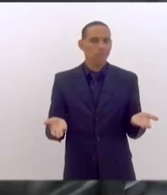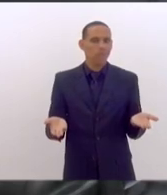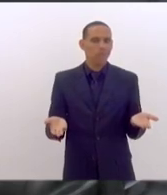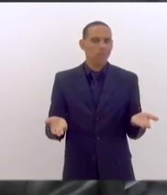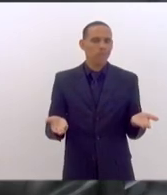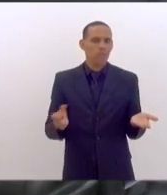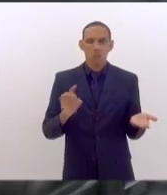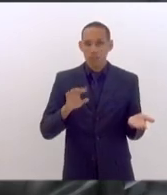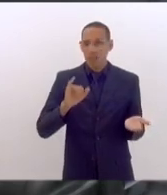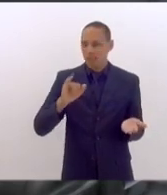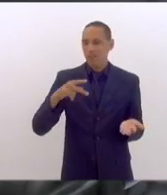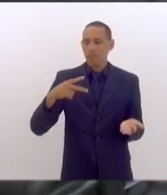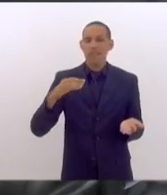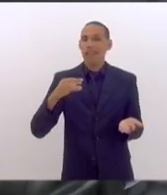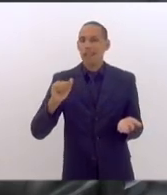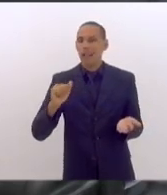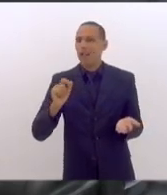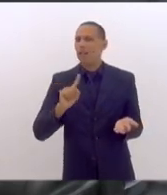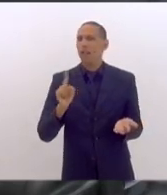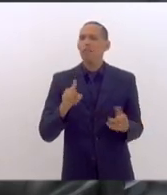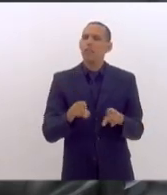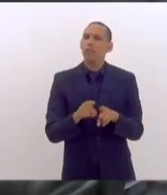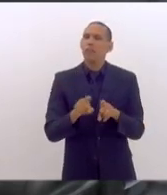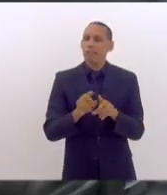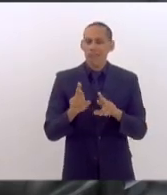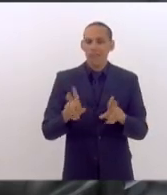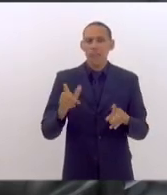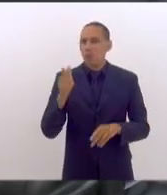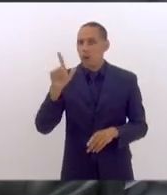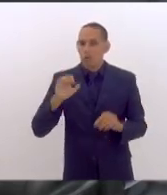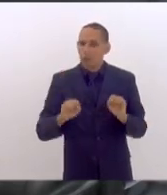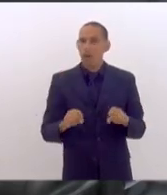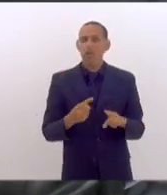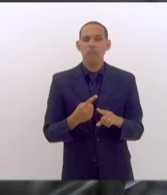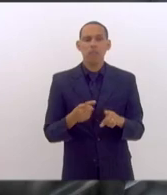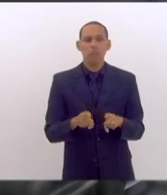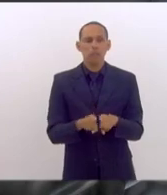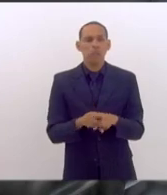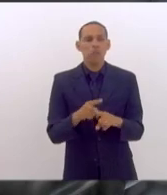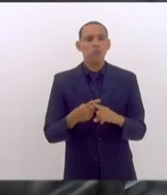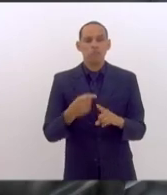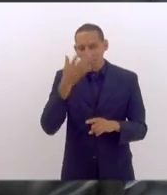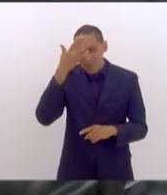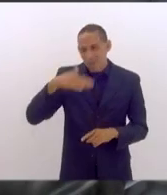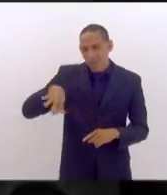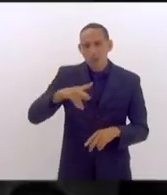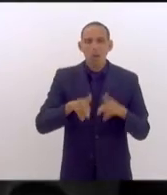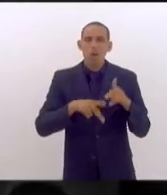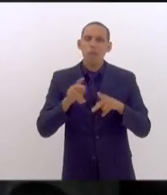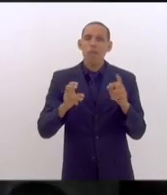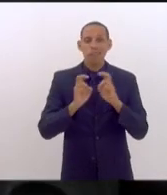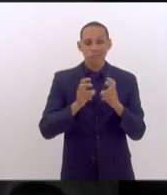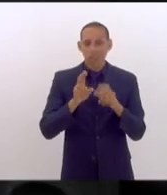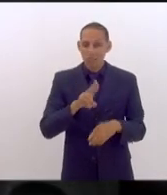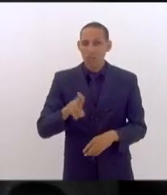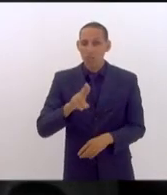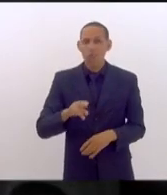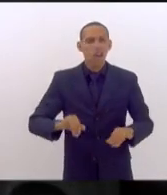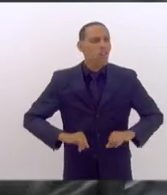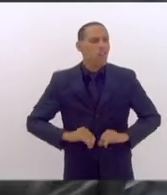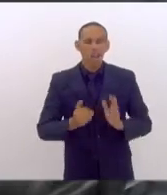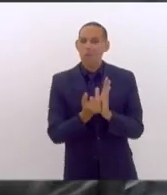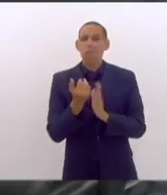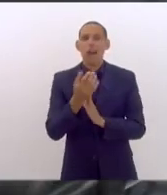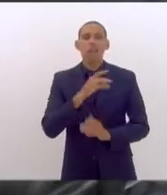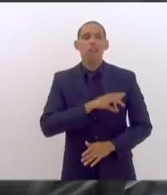utilizar o IPCA e já um sistema diferenciado porque a população que anda de trem hoje é a mais sacrificada é